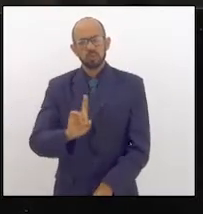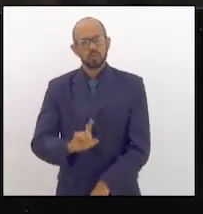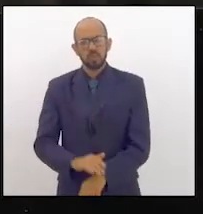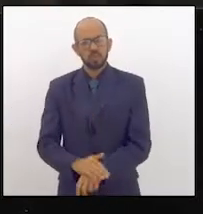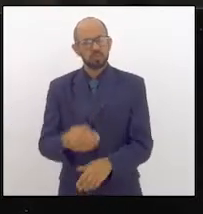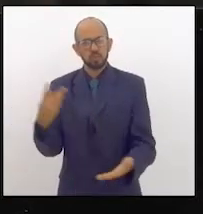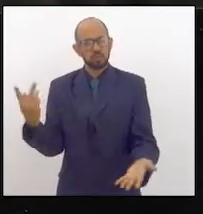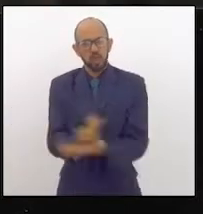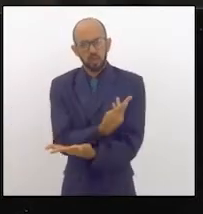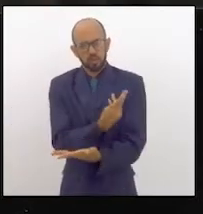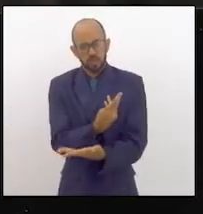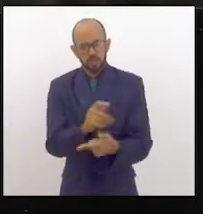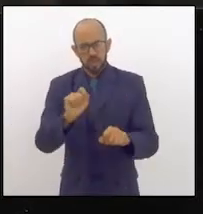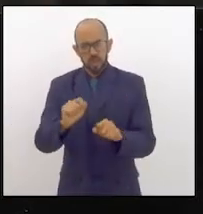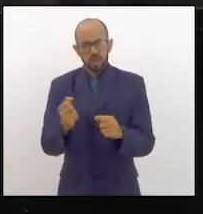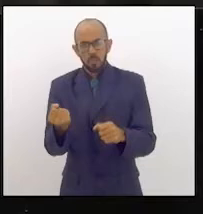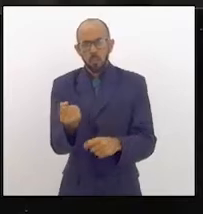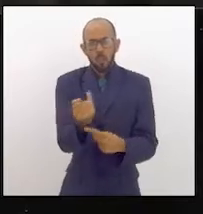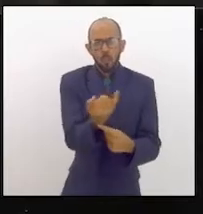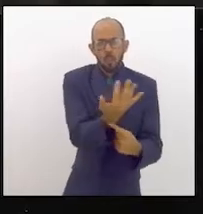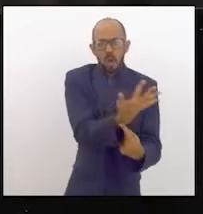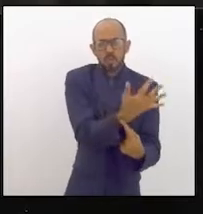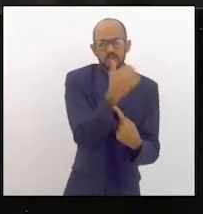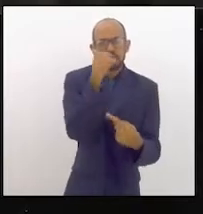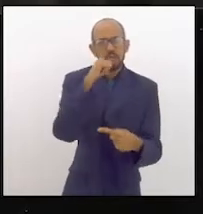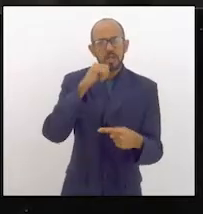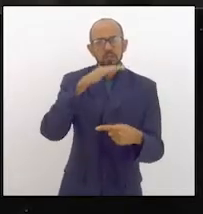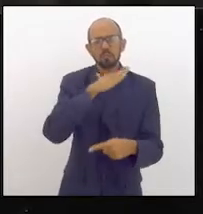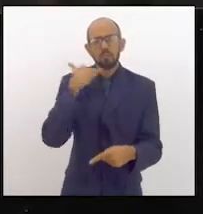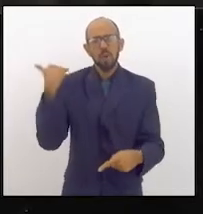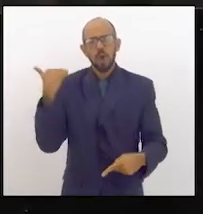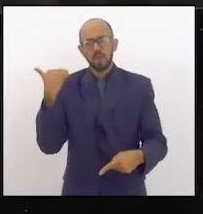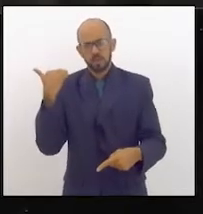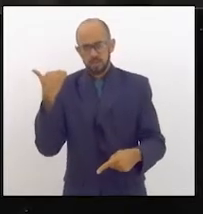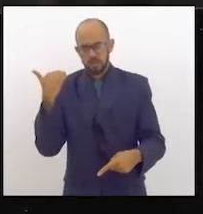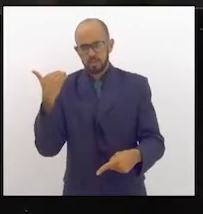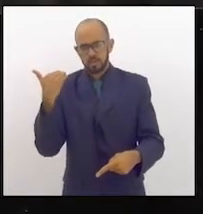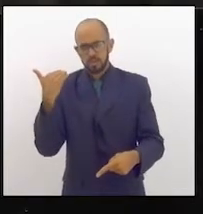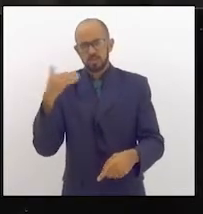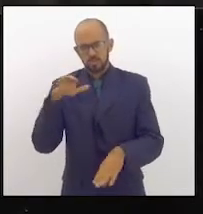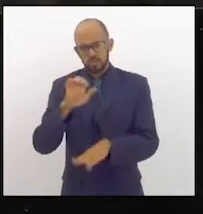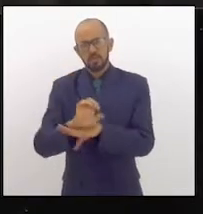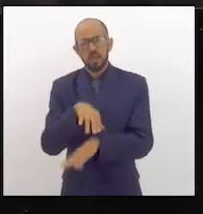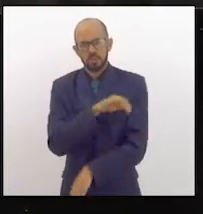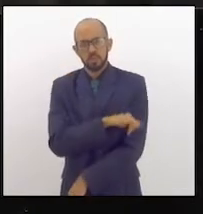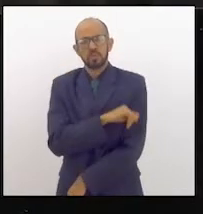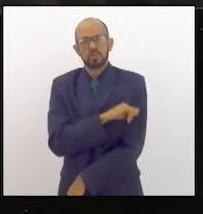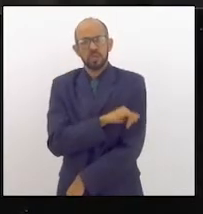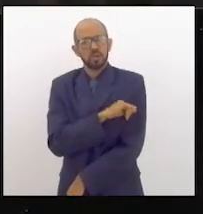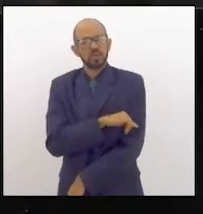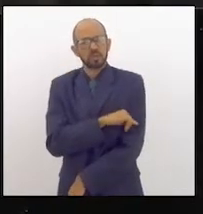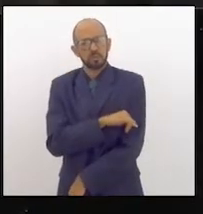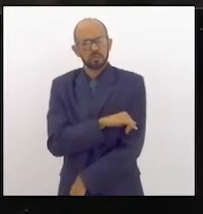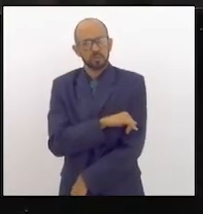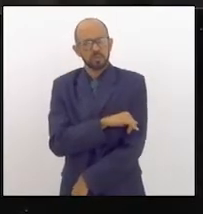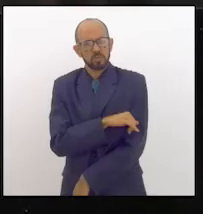e com quantitativo de mulheres que morrem no estado do Rio de Janeiro por ser